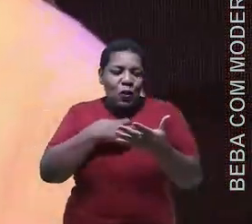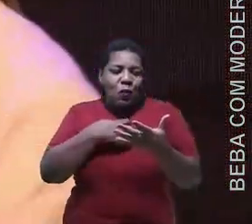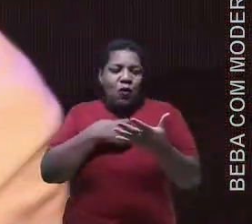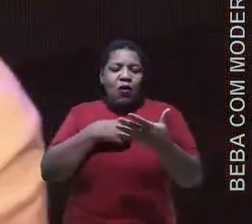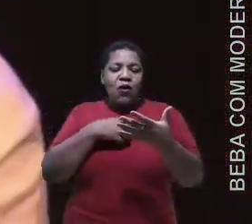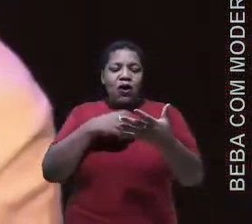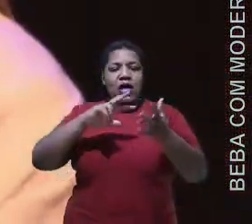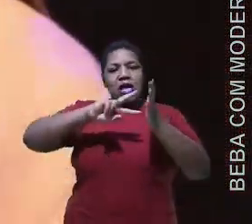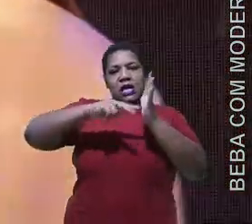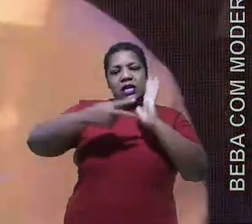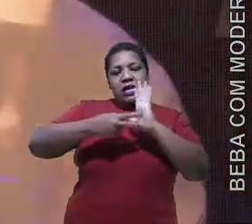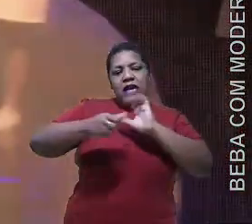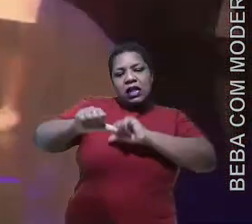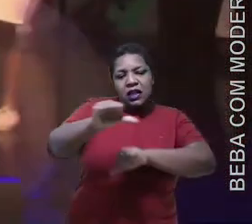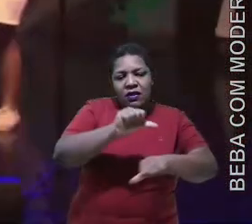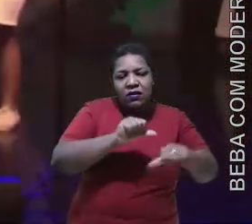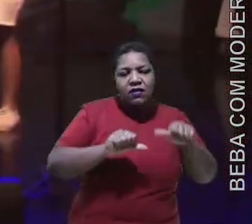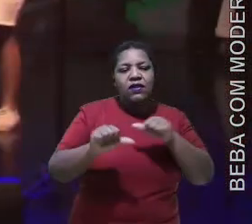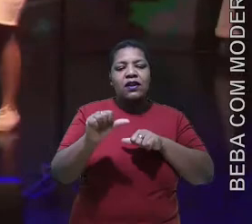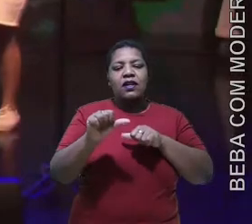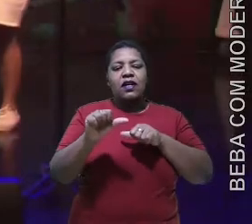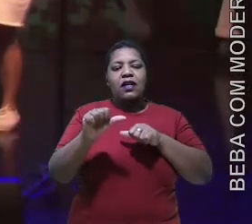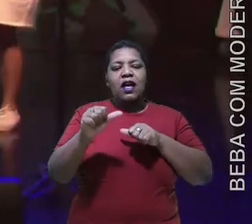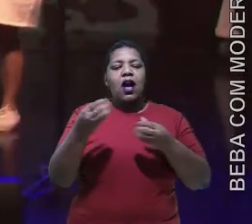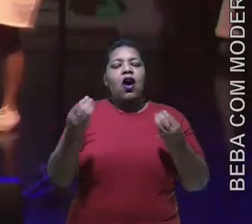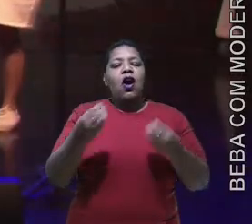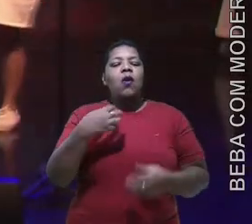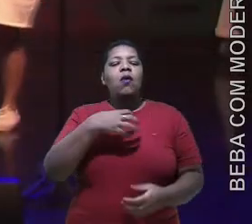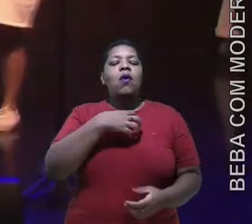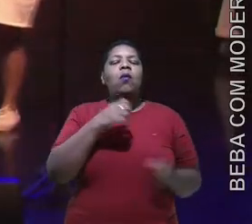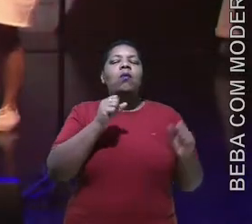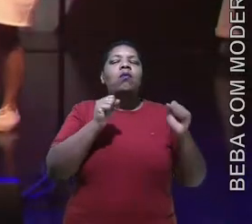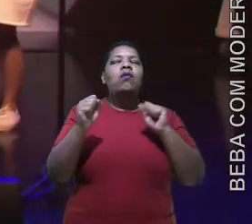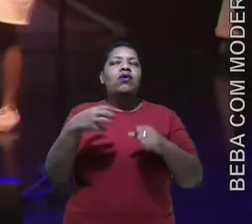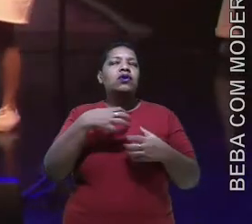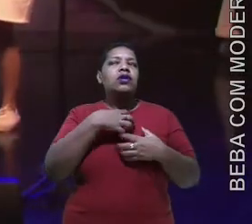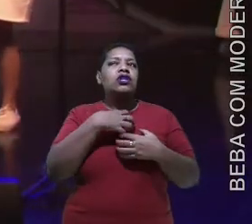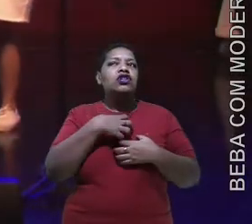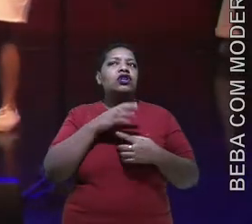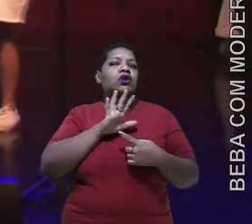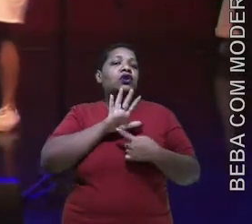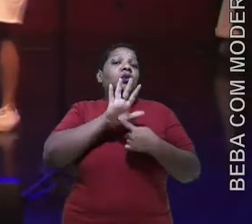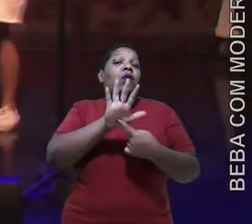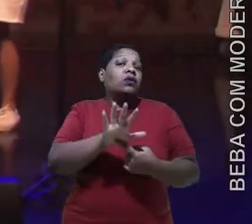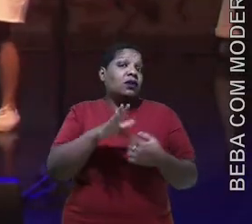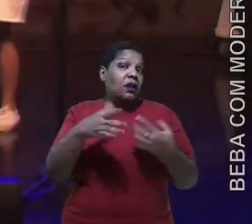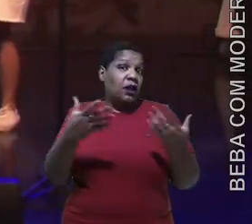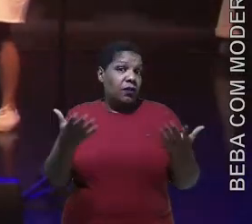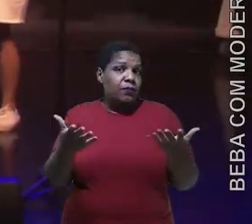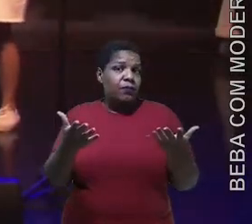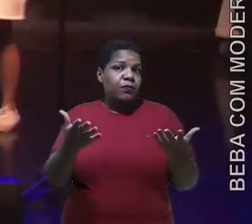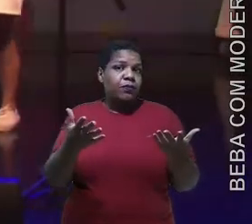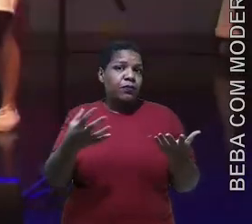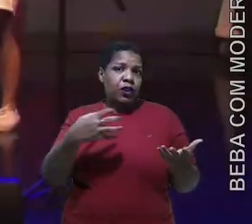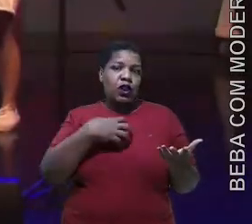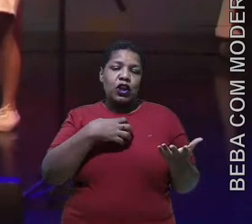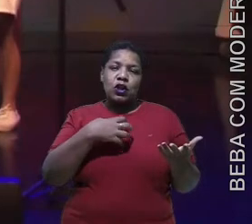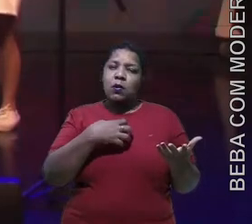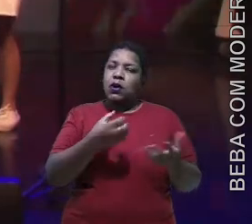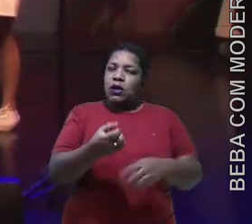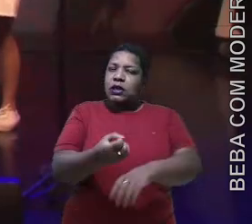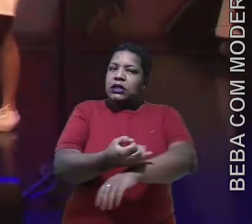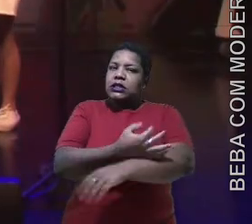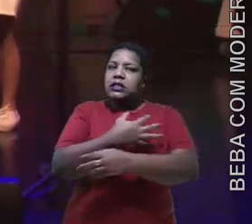e dividir empolguei desculpa não eu falar outra coisa que pode parecer até um mexer assim mas quando a gente fala desses